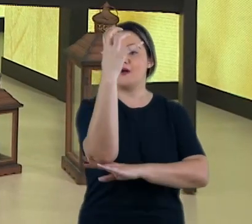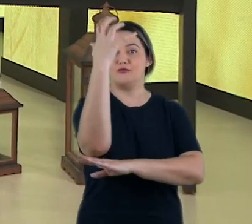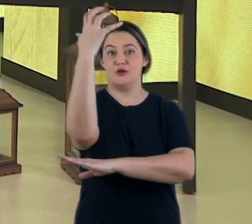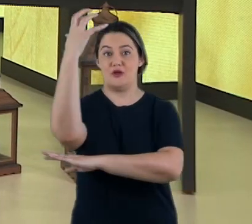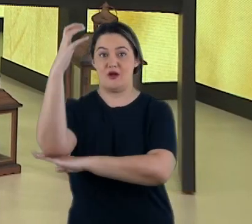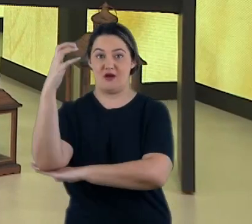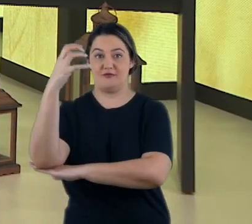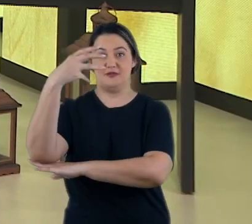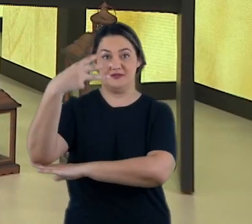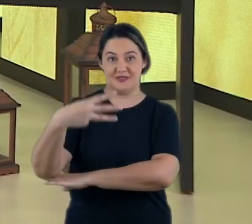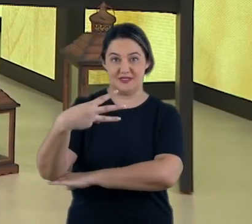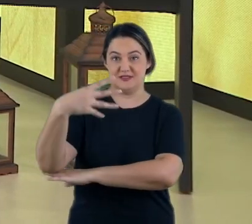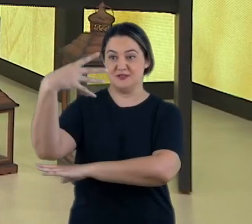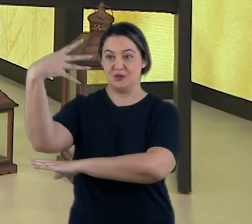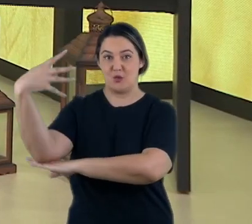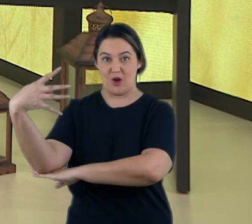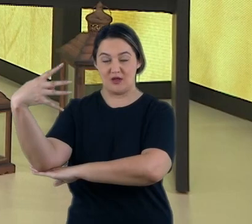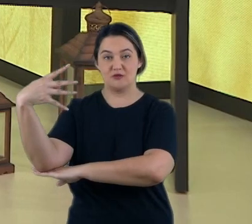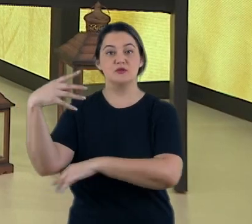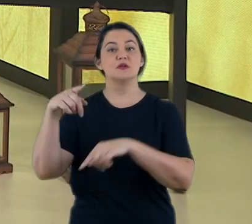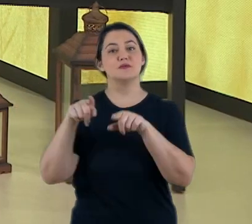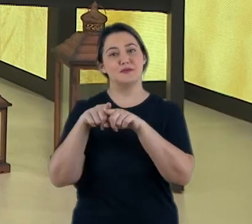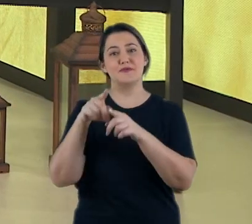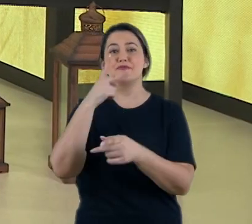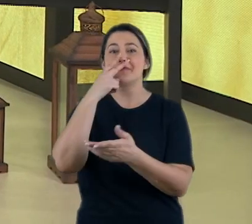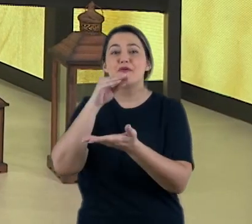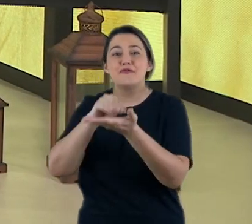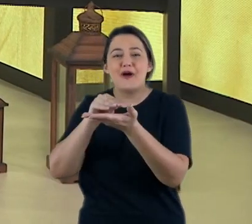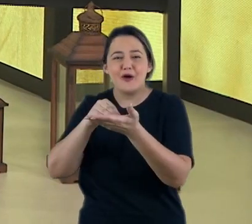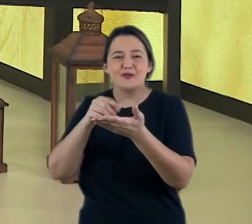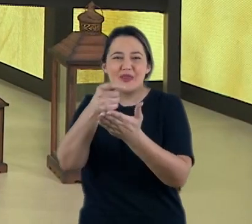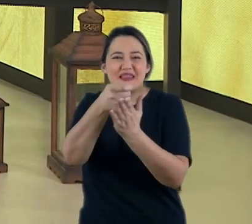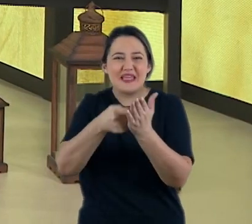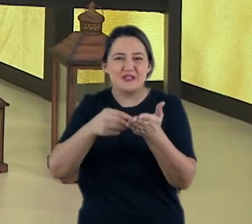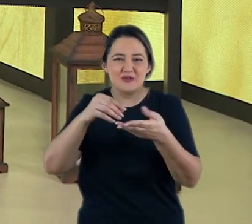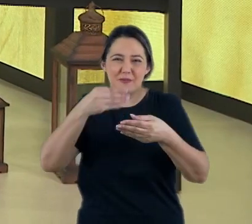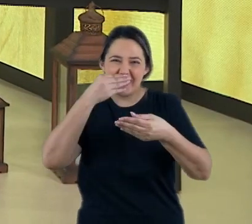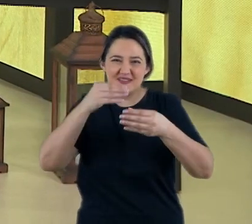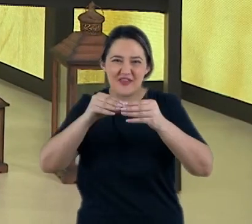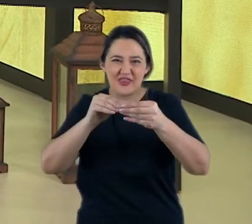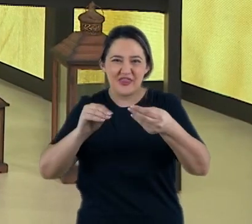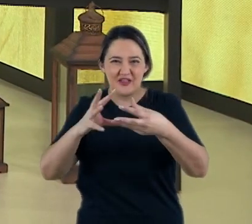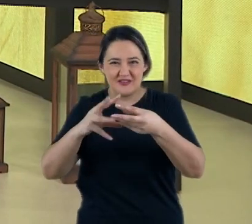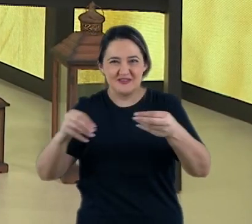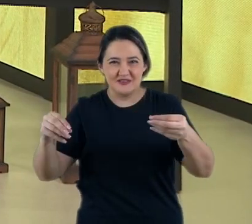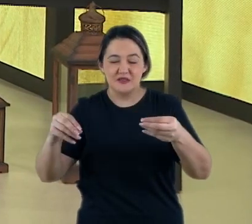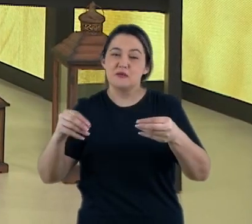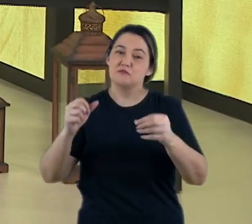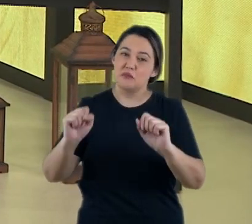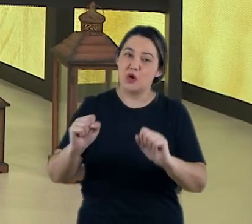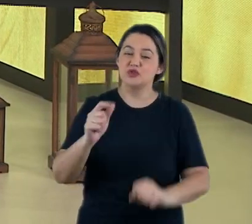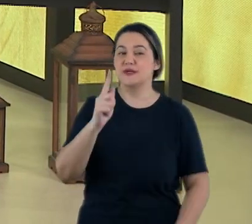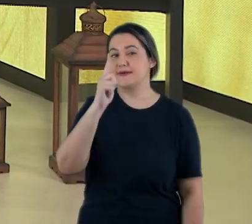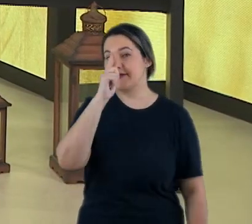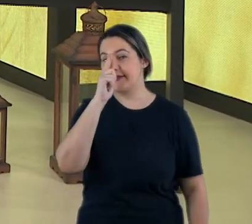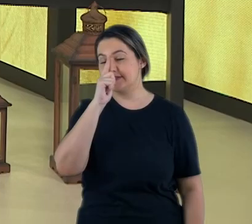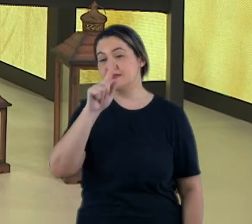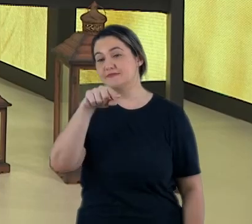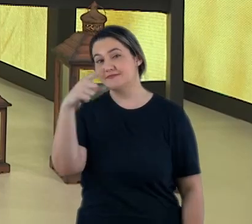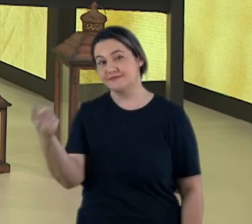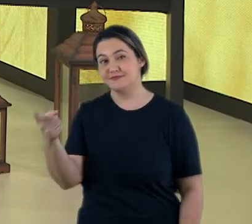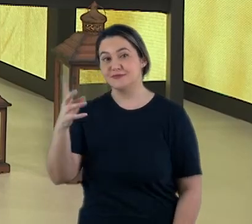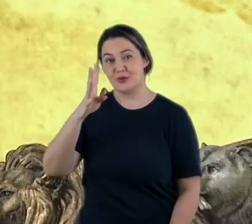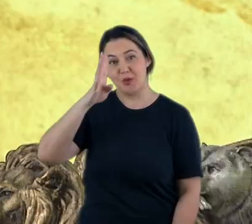seguintes estão em seu comentário faltando, mas poderiam talvez ser a representação da Grécia e de Roma, por que